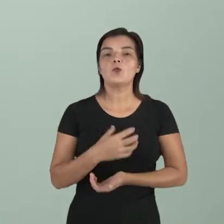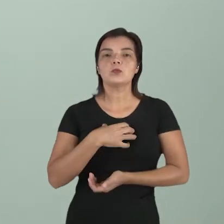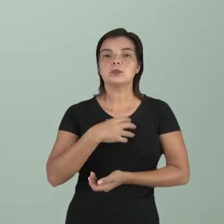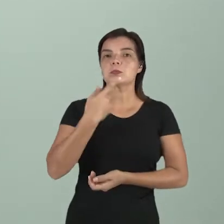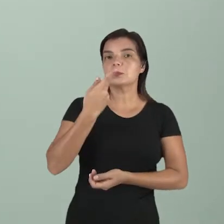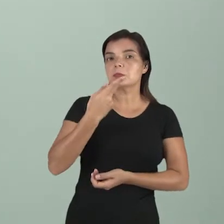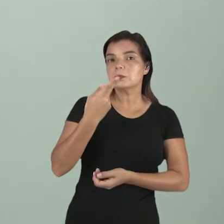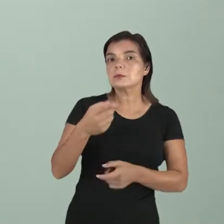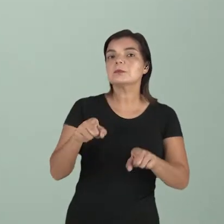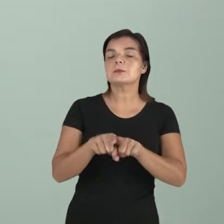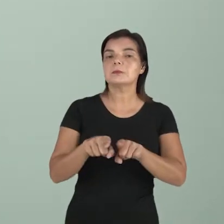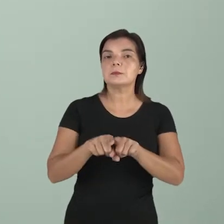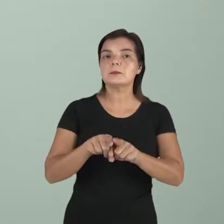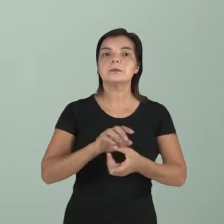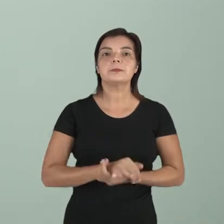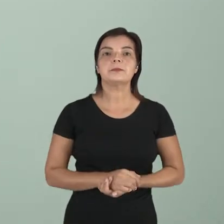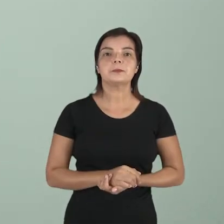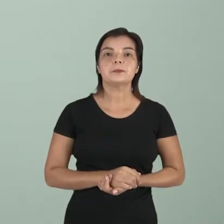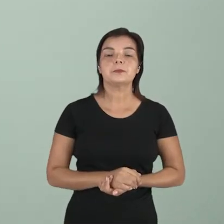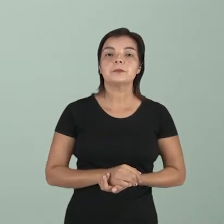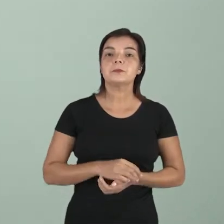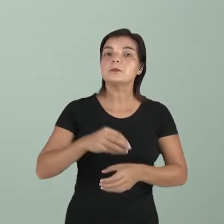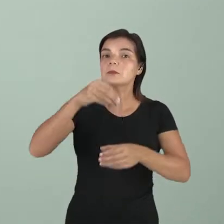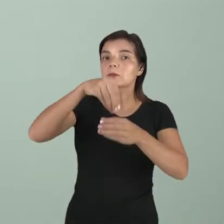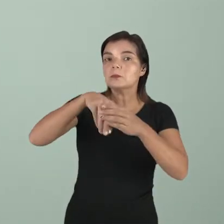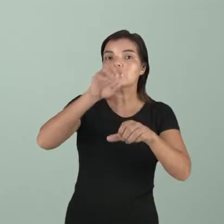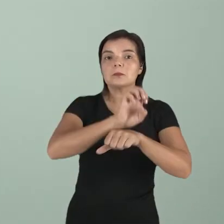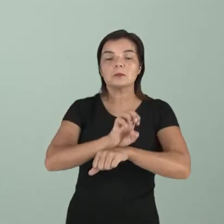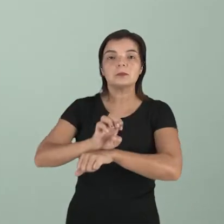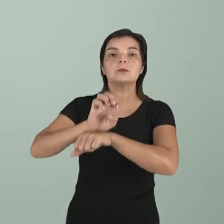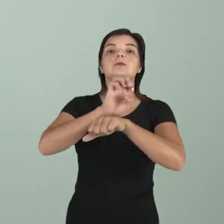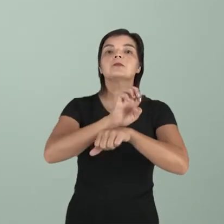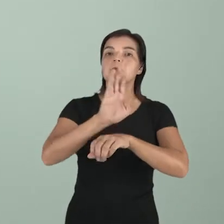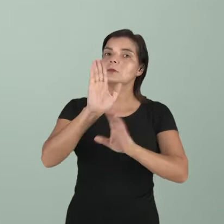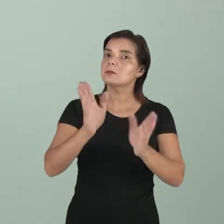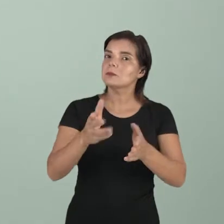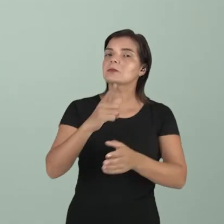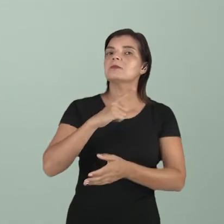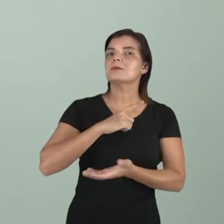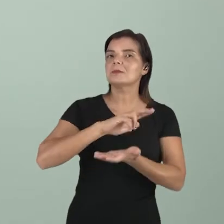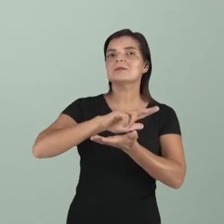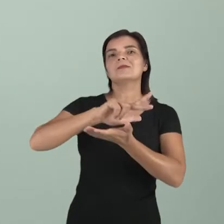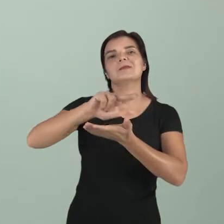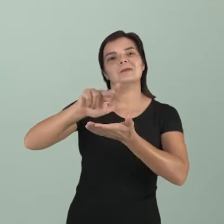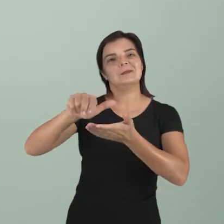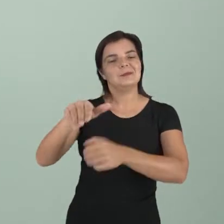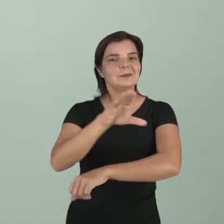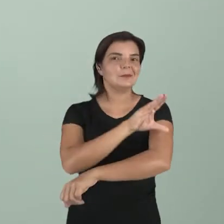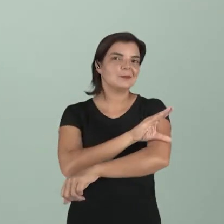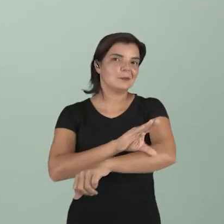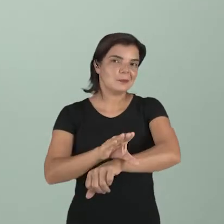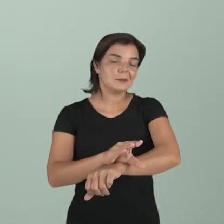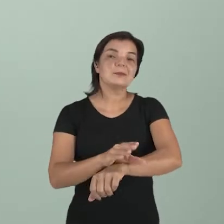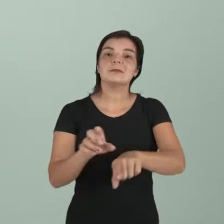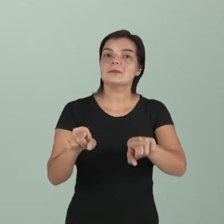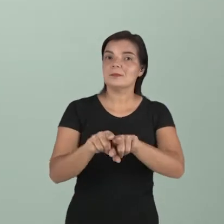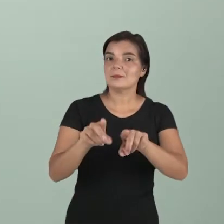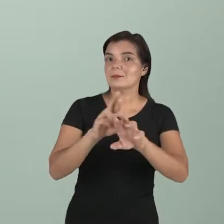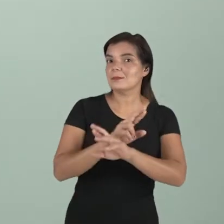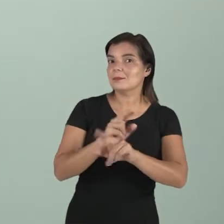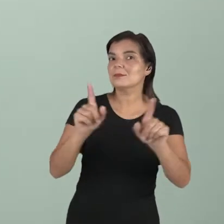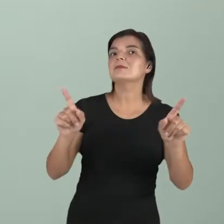engraçada, a pessoa vai dizer que você, por exemplo, ela vai utilizar a seguinte expressão: aí tem bagagem. Então, ela está querendo dizer